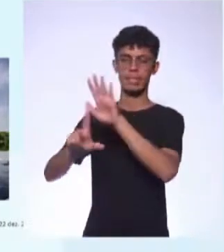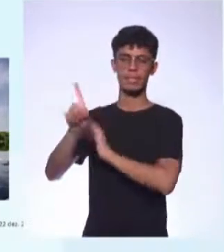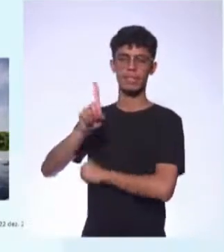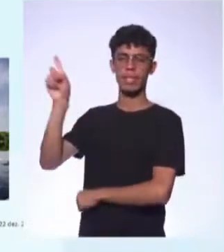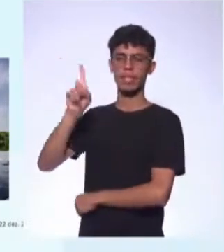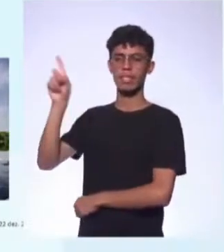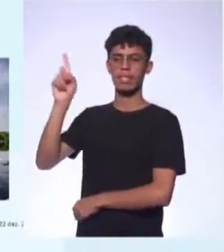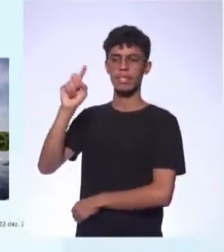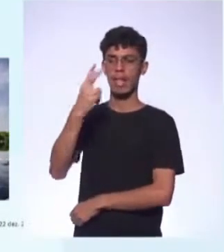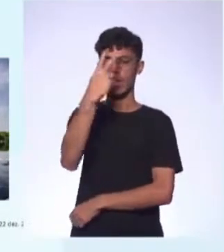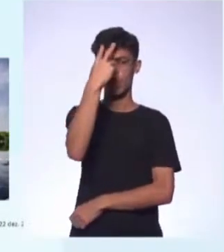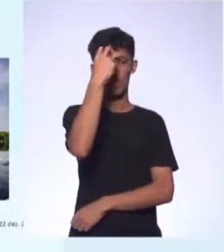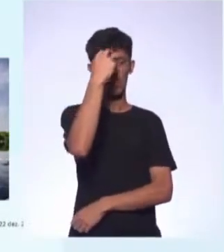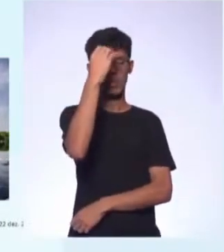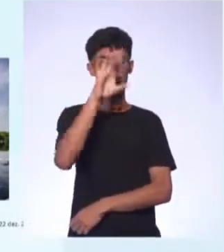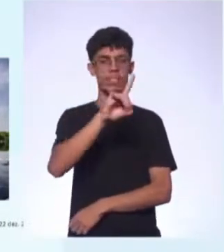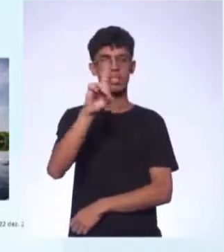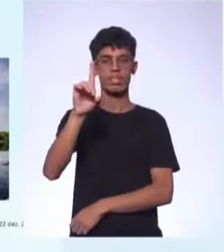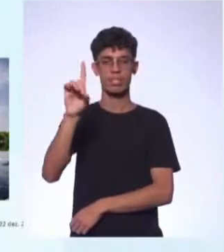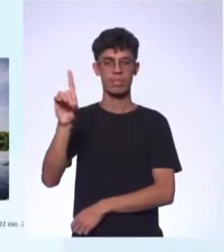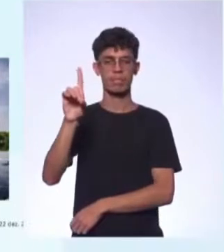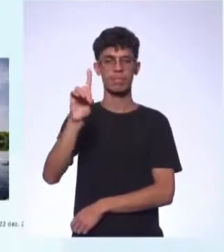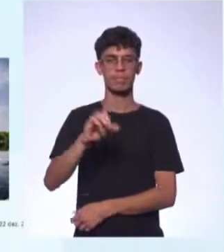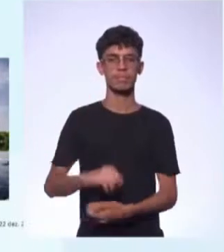do DDT, ok?